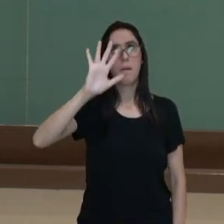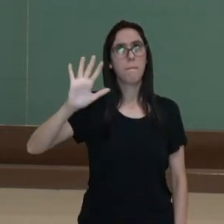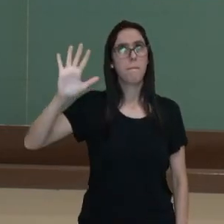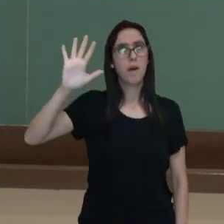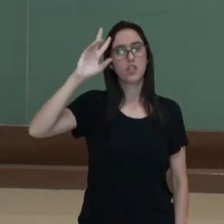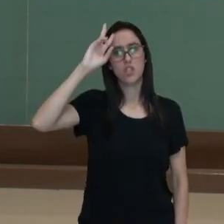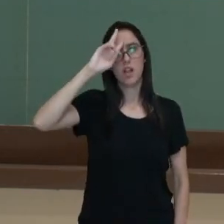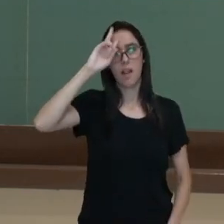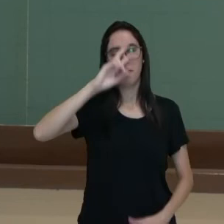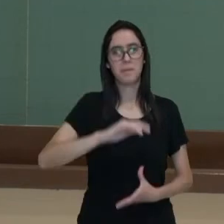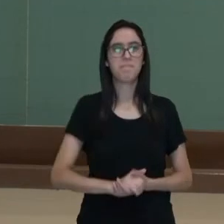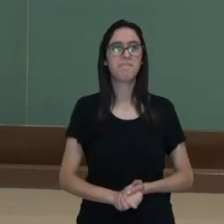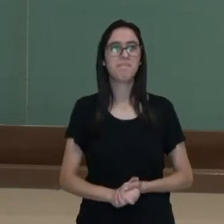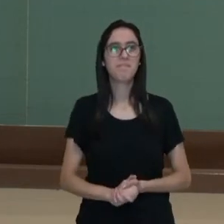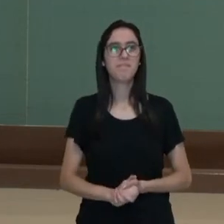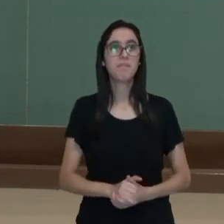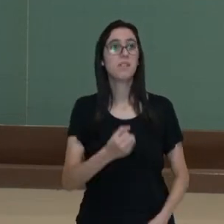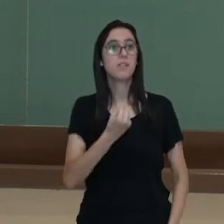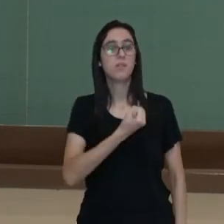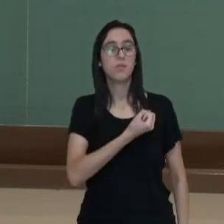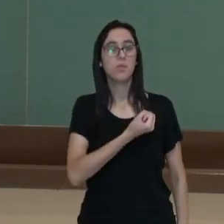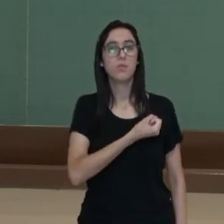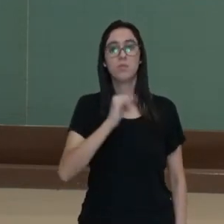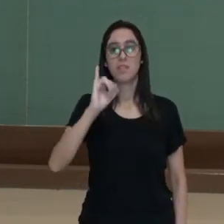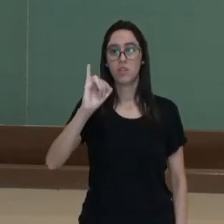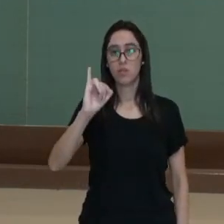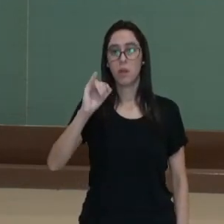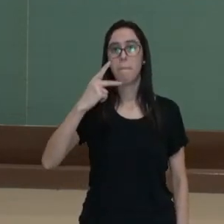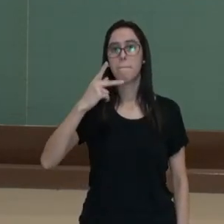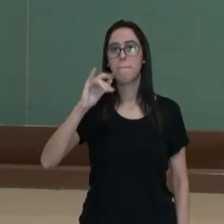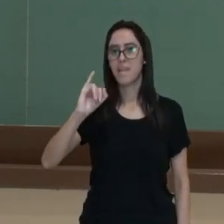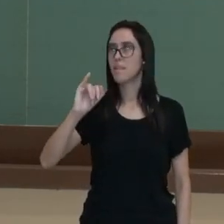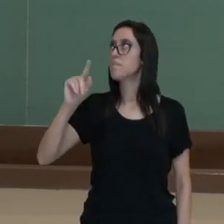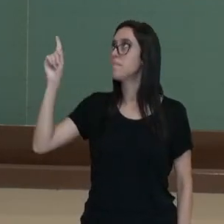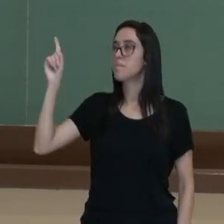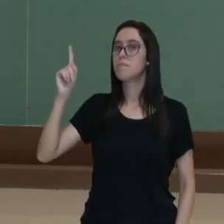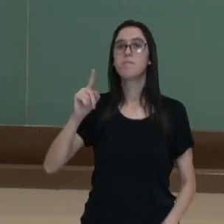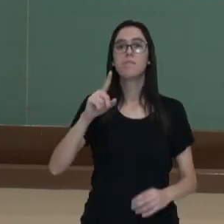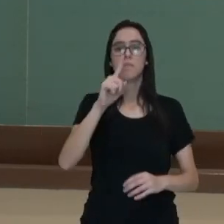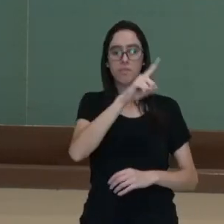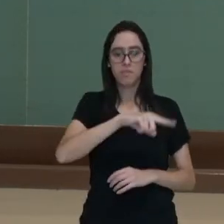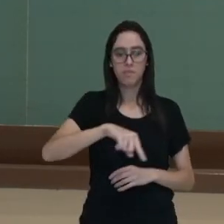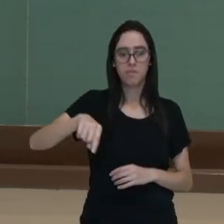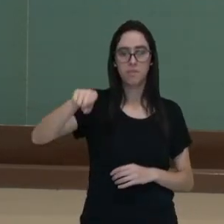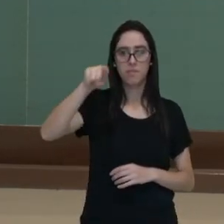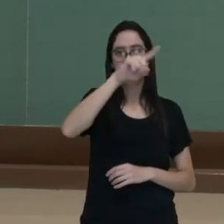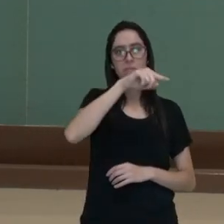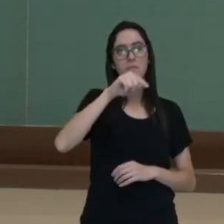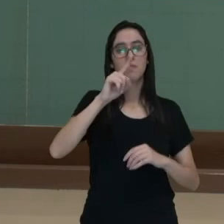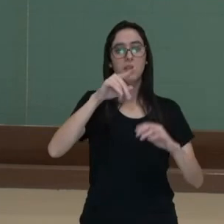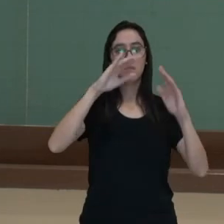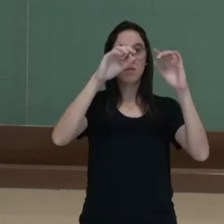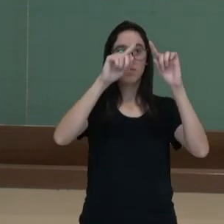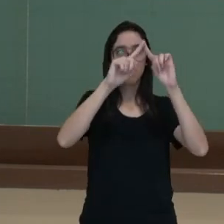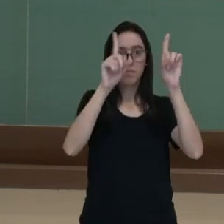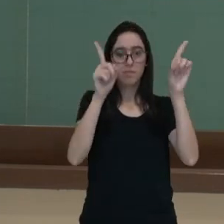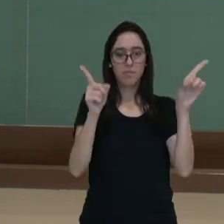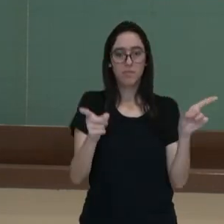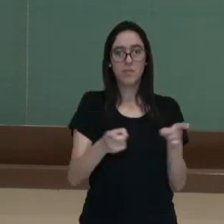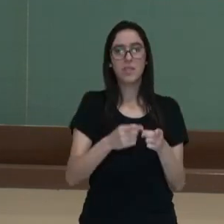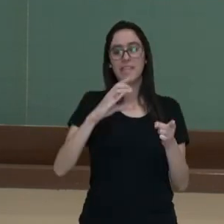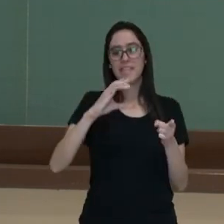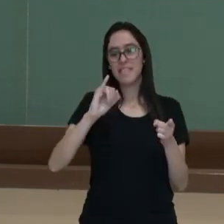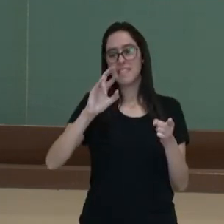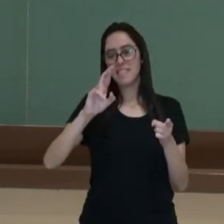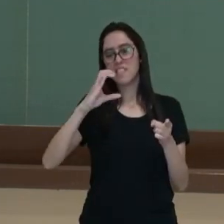tá bom? O número irracional π. Então vamos lembrar, ó, circunferência é a casquinha, tá bom? Aqui